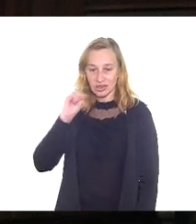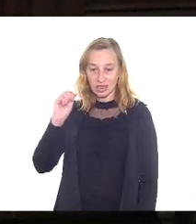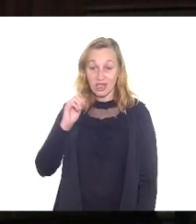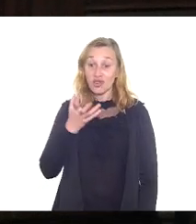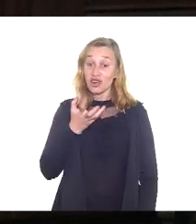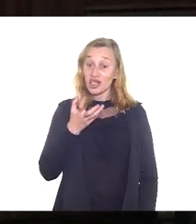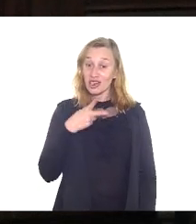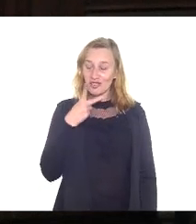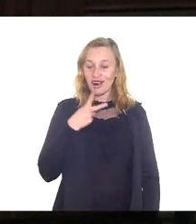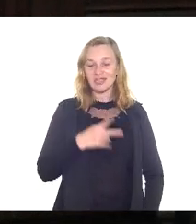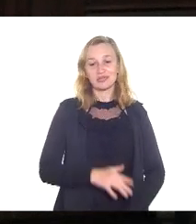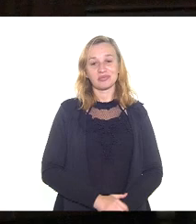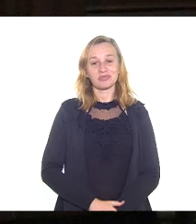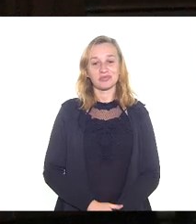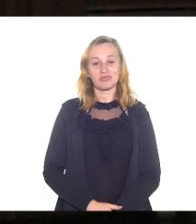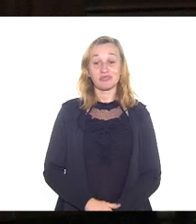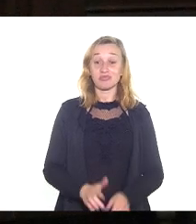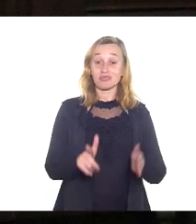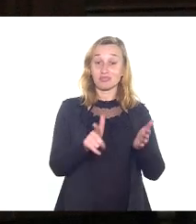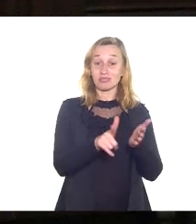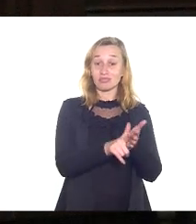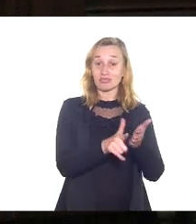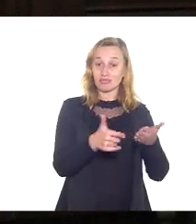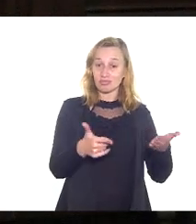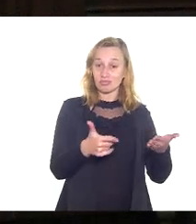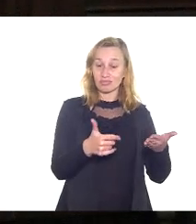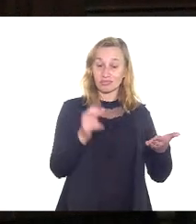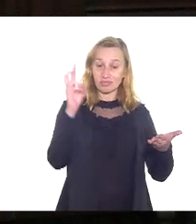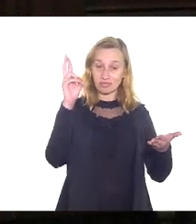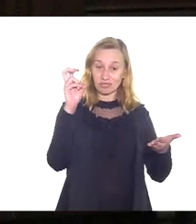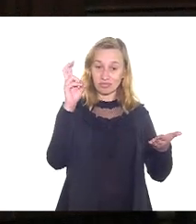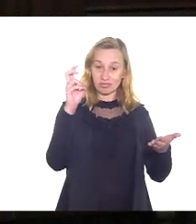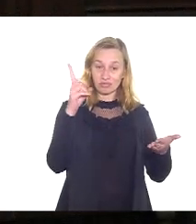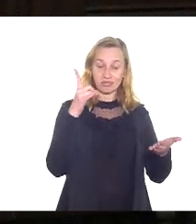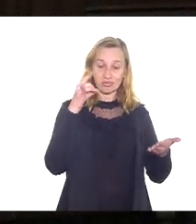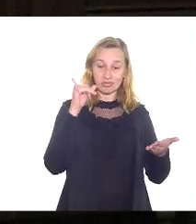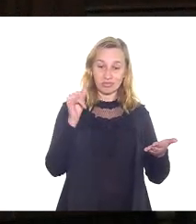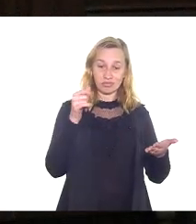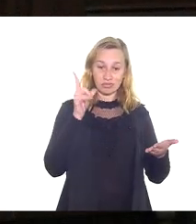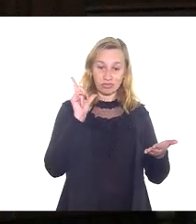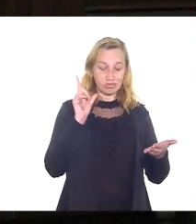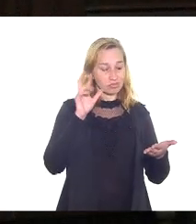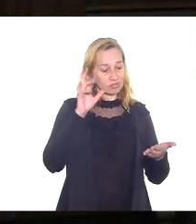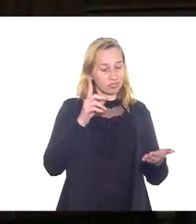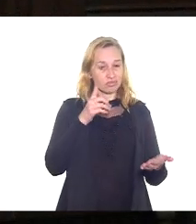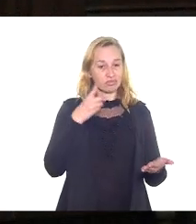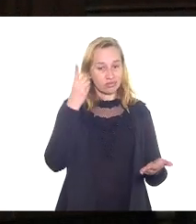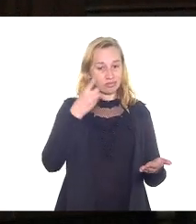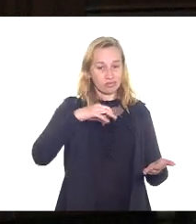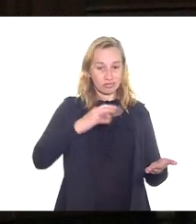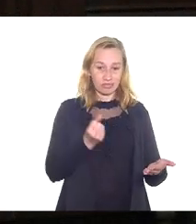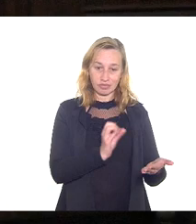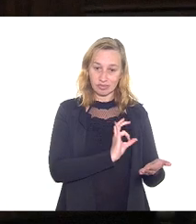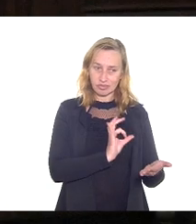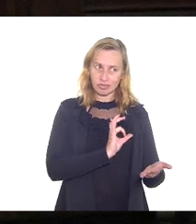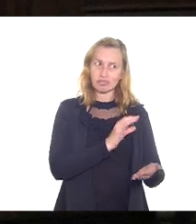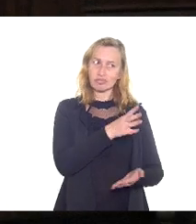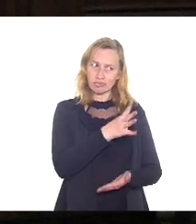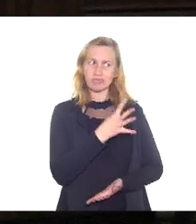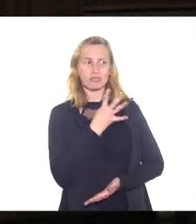menção a uma matéria que saiu no jornal no dia de ontem, deputada Marta Rocha, e a senhora deve